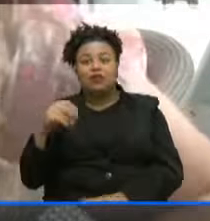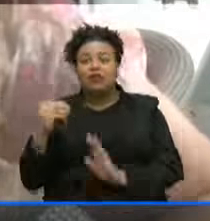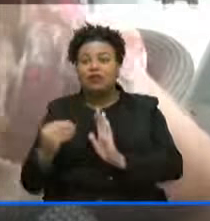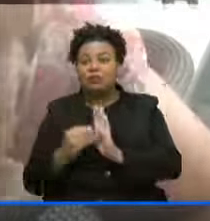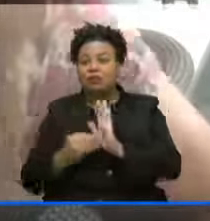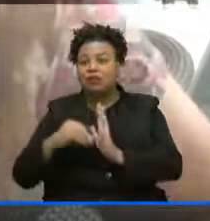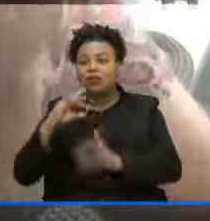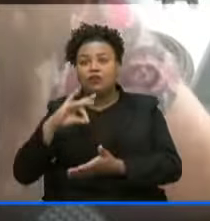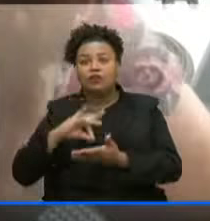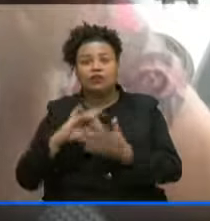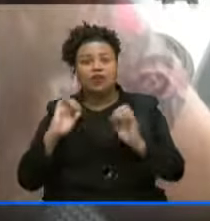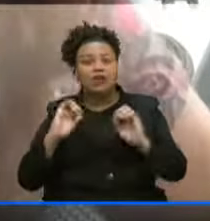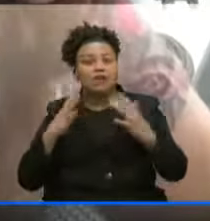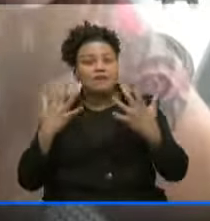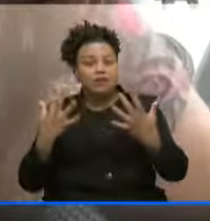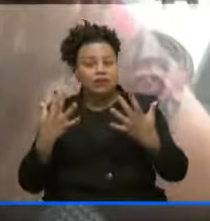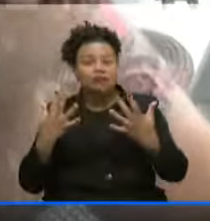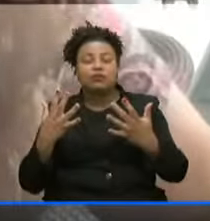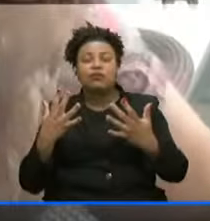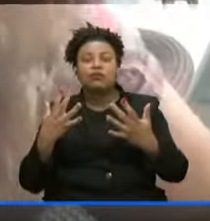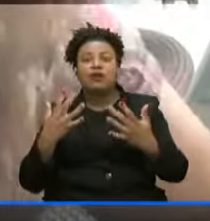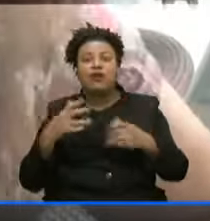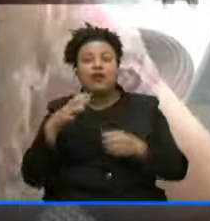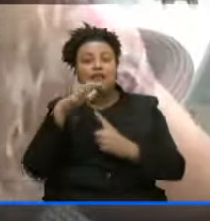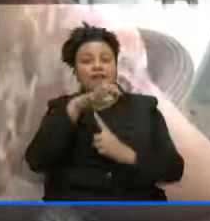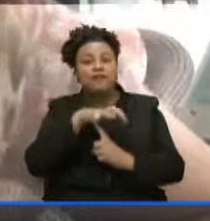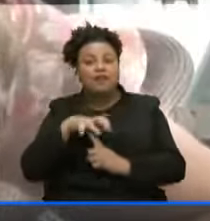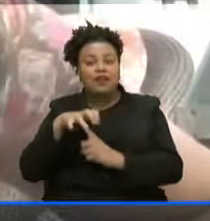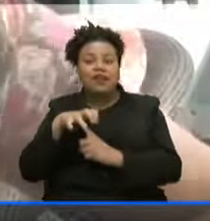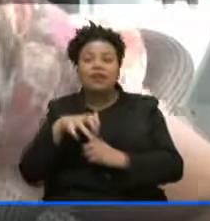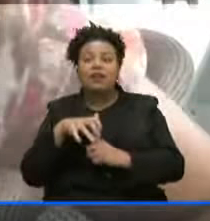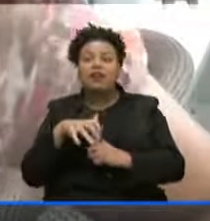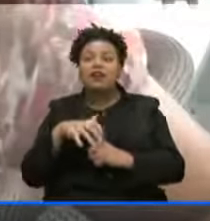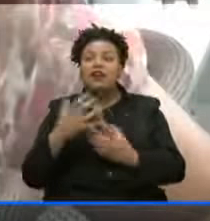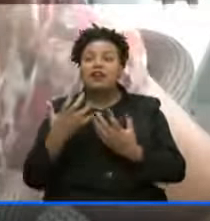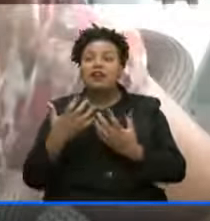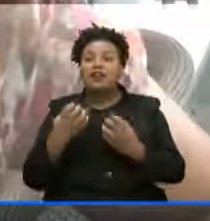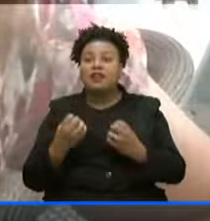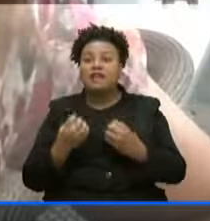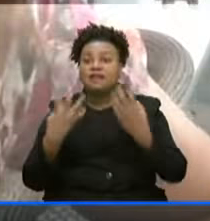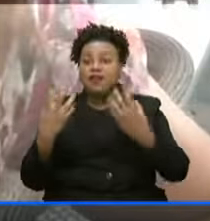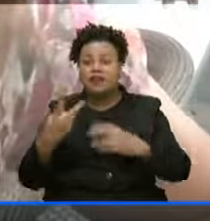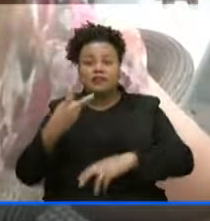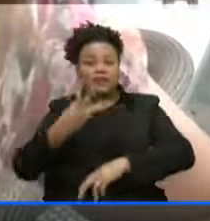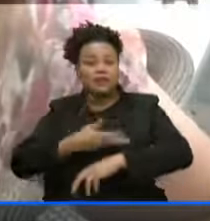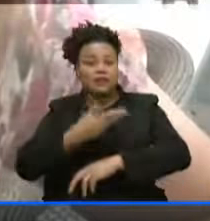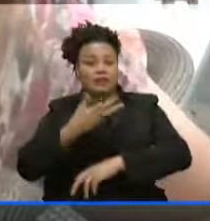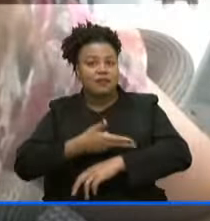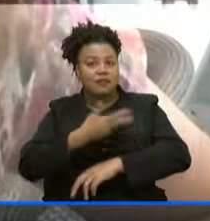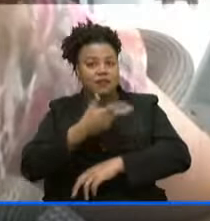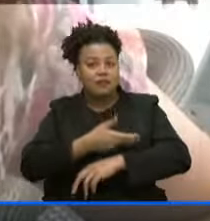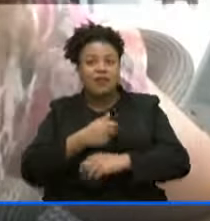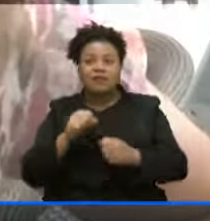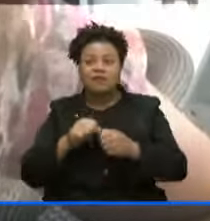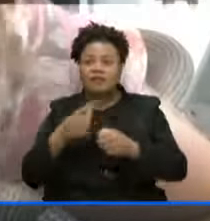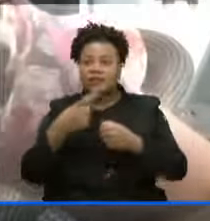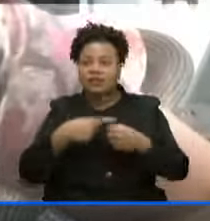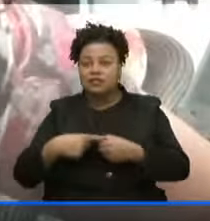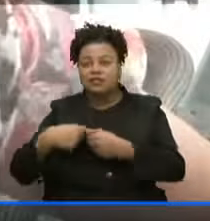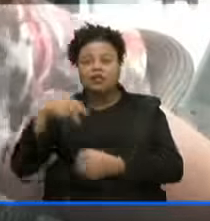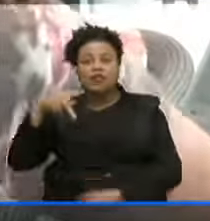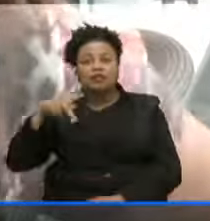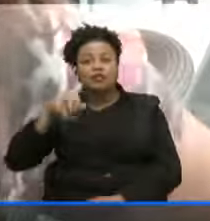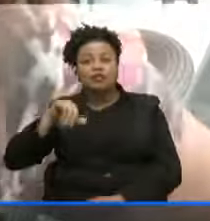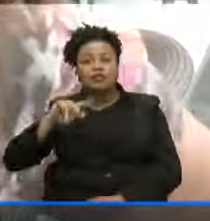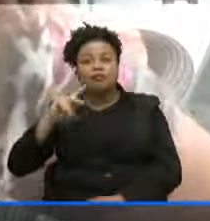calendário oficial de eventos do Estado do Rio Grande do Sul a feira e a festa estadual da ovelha, a Feia Ovelha, realizada no Pinheiro Machado. Deputado